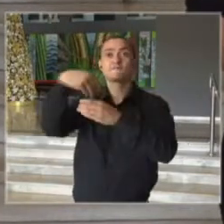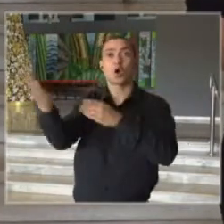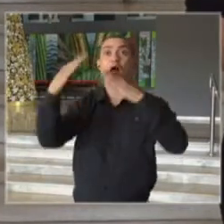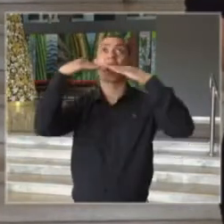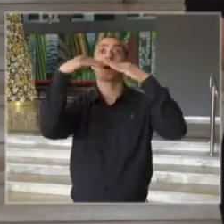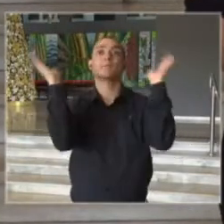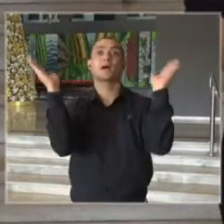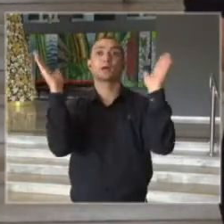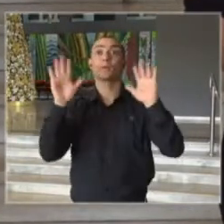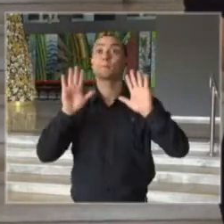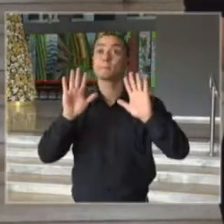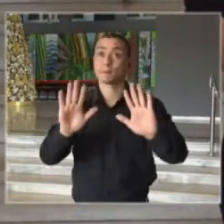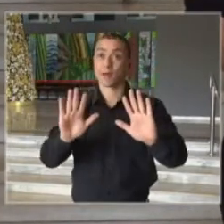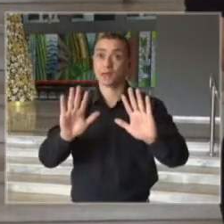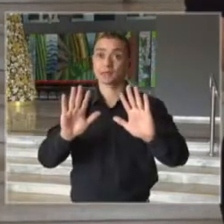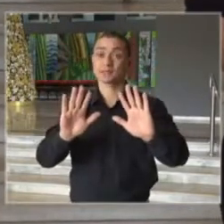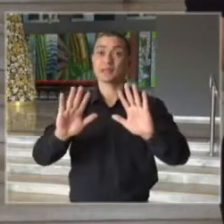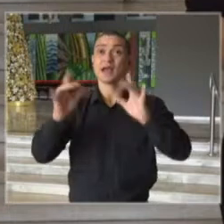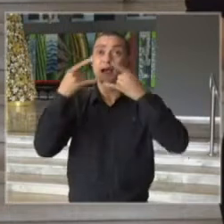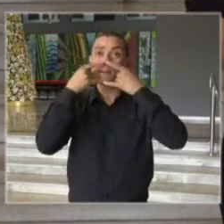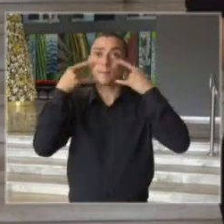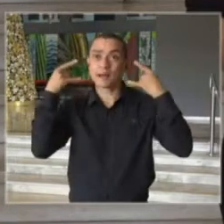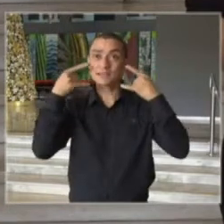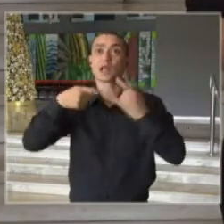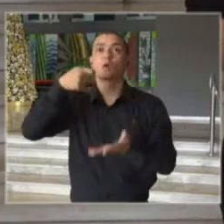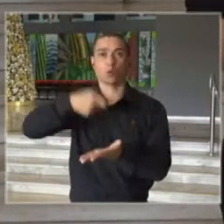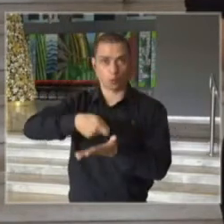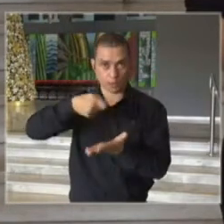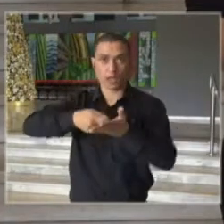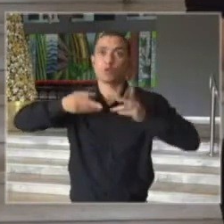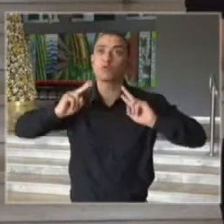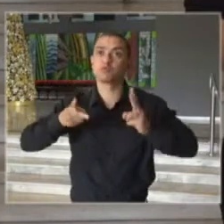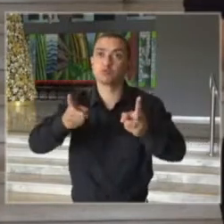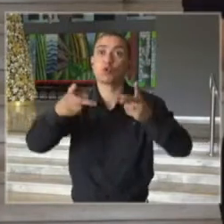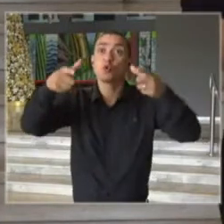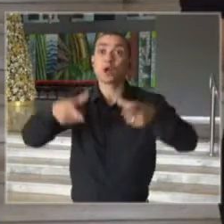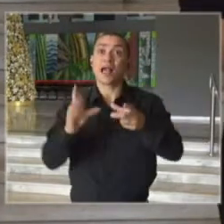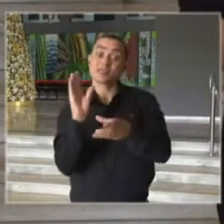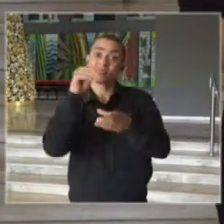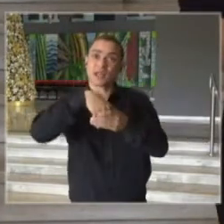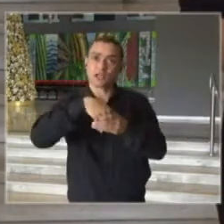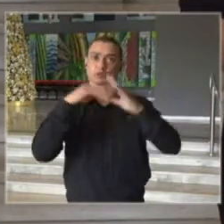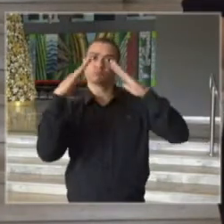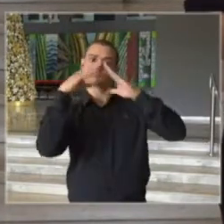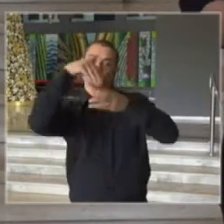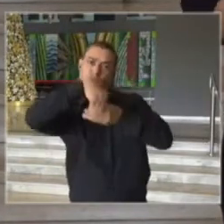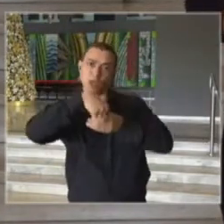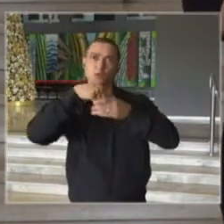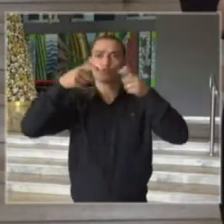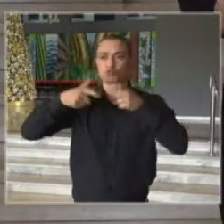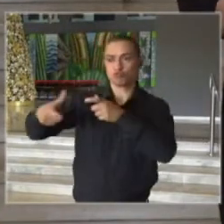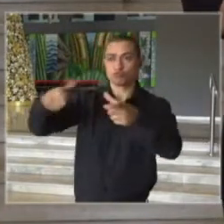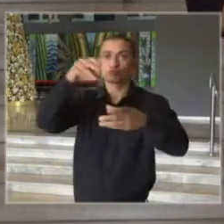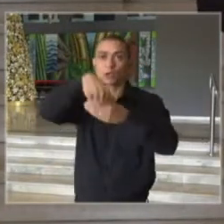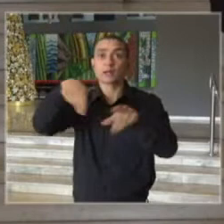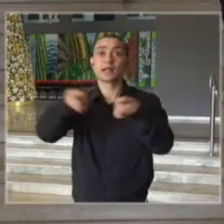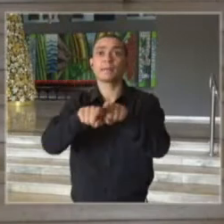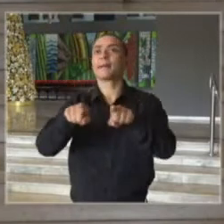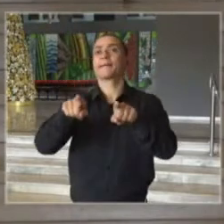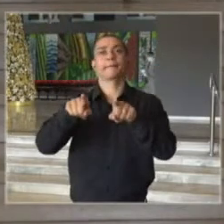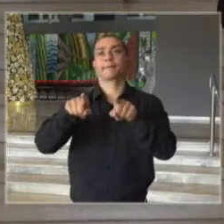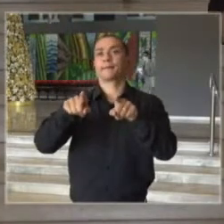livre. No entanto, o uso de máscara continuará sendo obrigatório nas áreas internas e para as